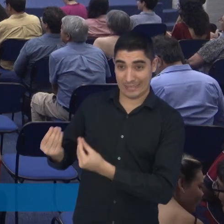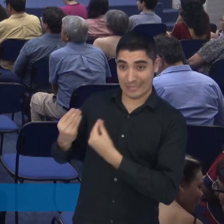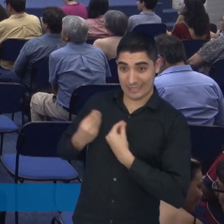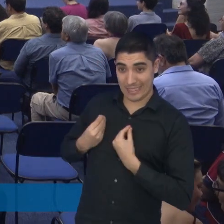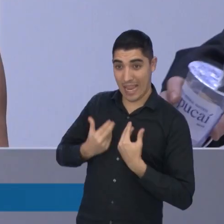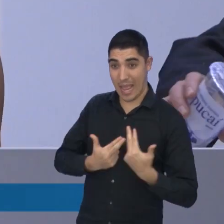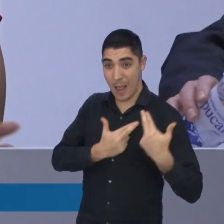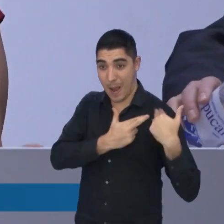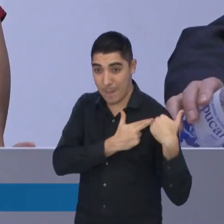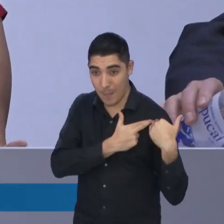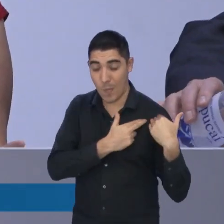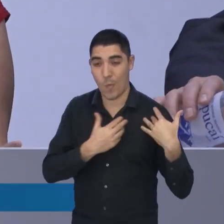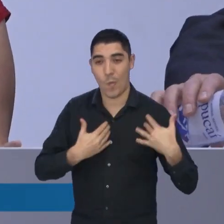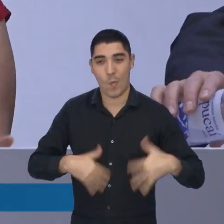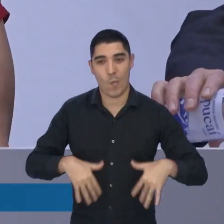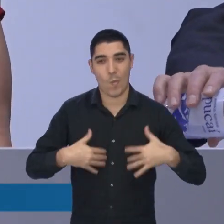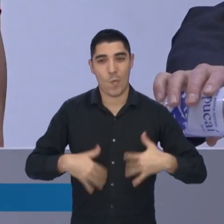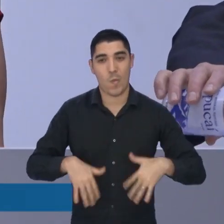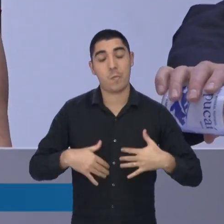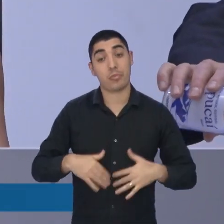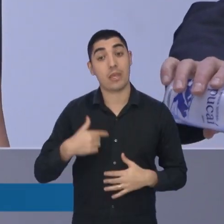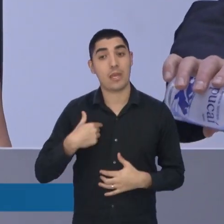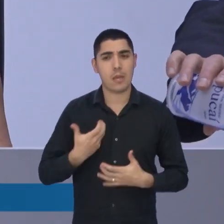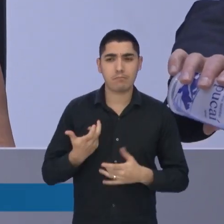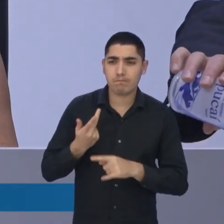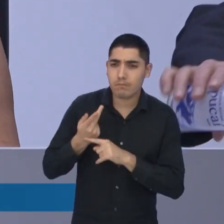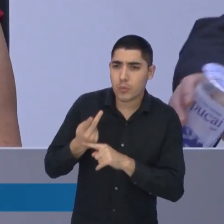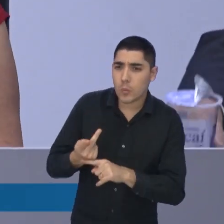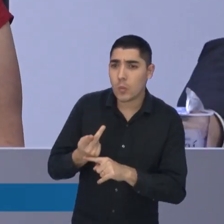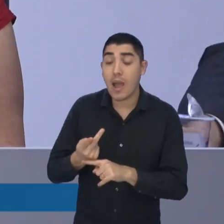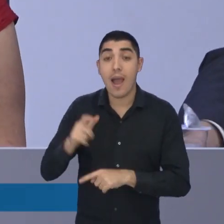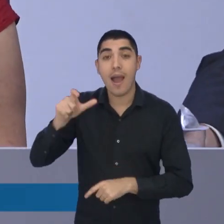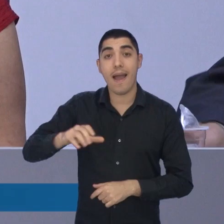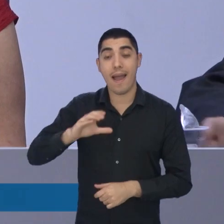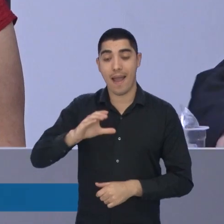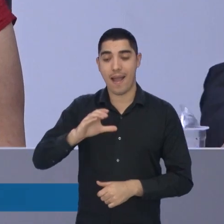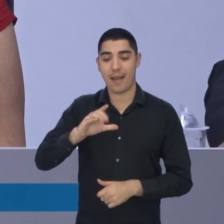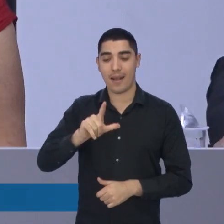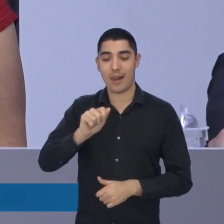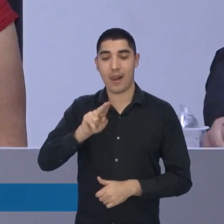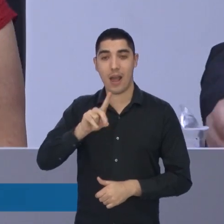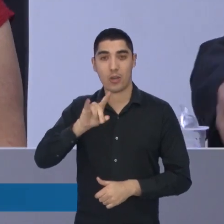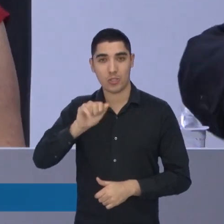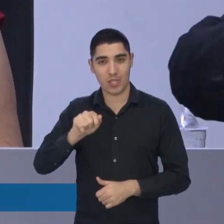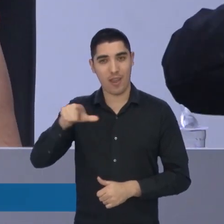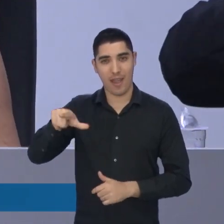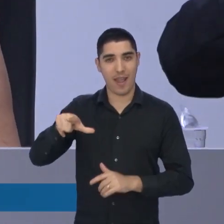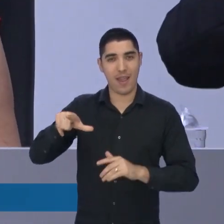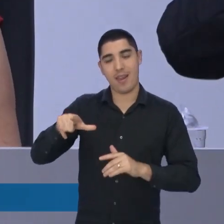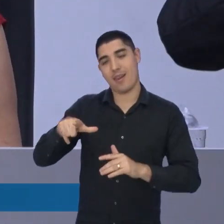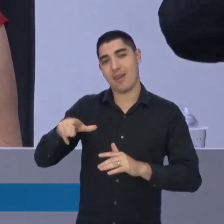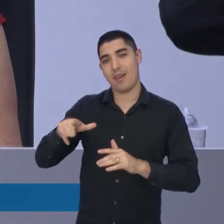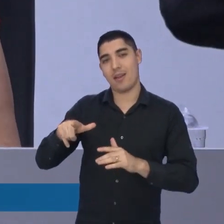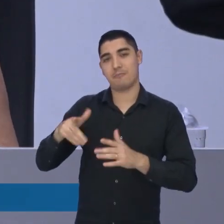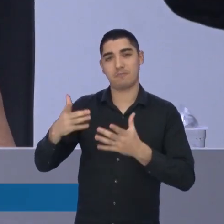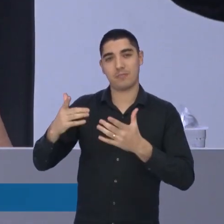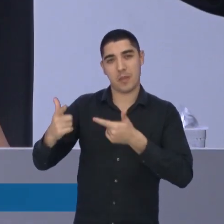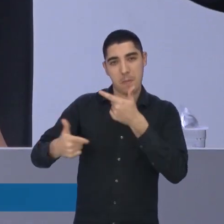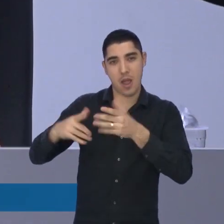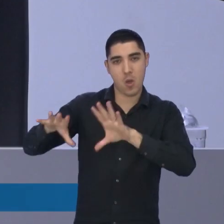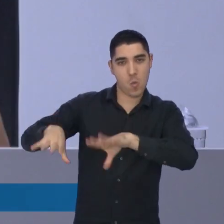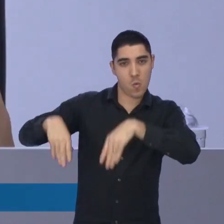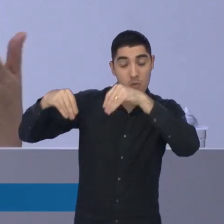aqui procurando, e quero aqui registrar a Cláudia, da Unifesp, presente, né, Cláudia? Que foi a